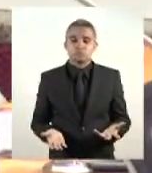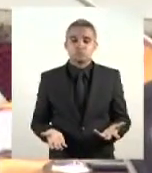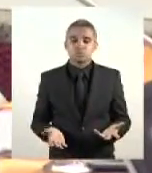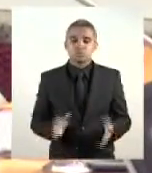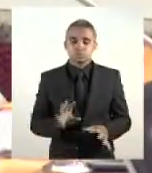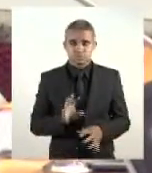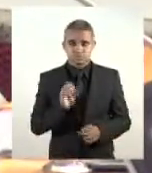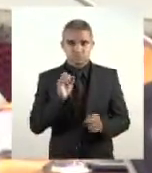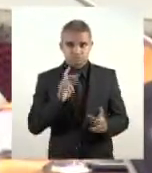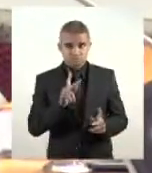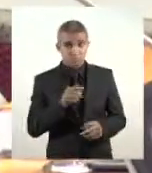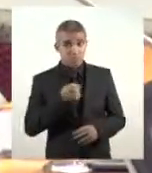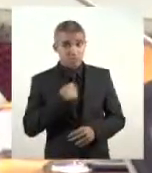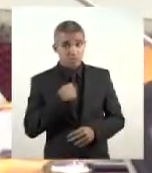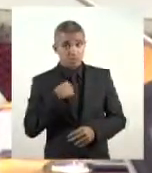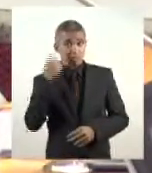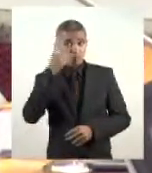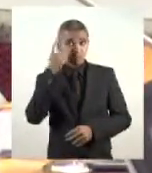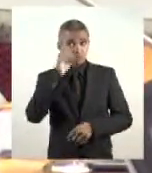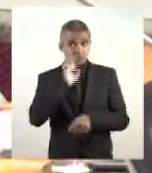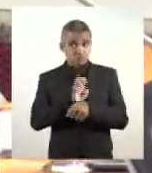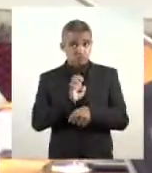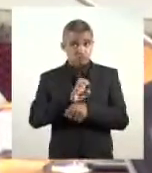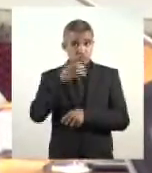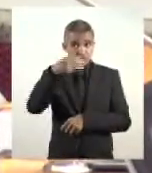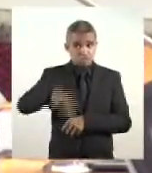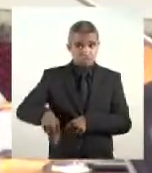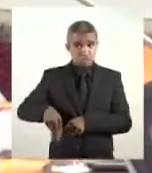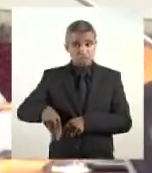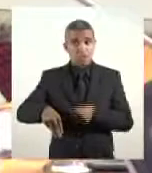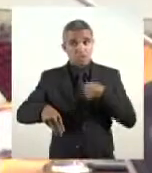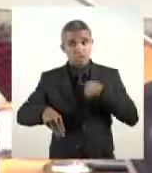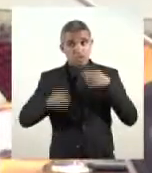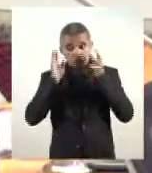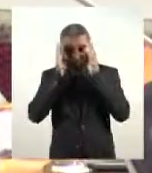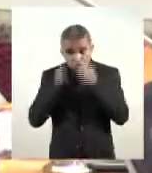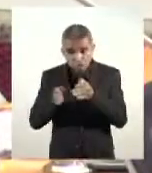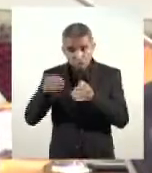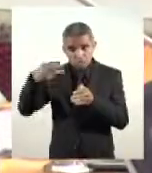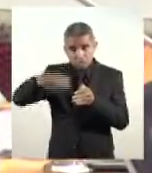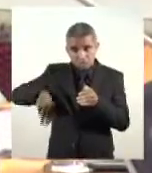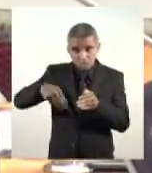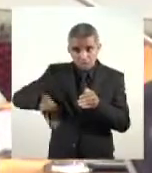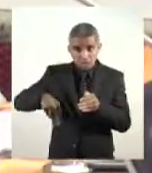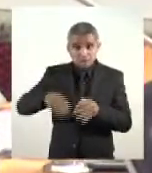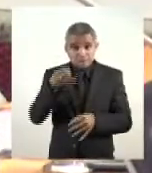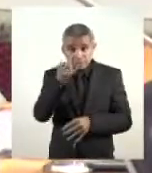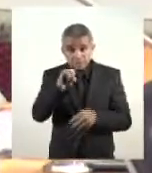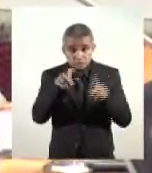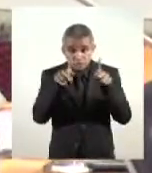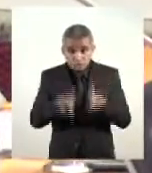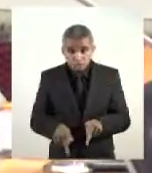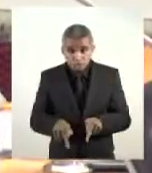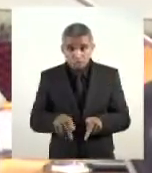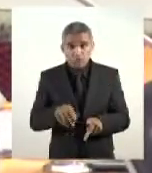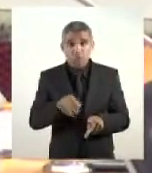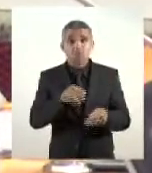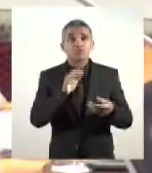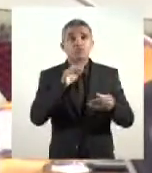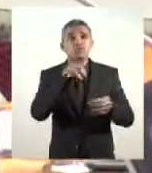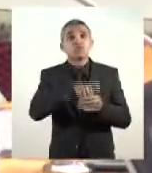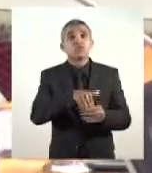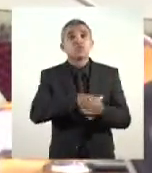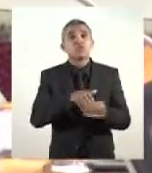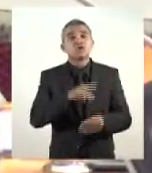eu sou deputado estadual pelo Maranhão. Certo. Eu estou preocupado com o Maranhão. Certo. No dia, se um dia o povo quiser e me colocar na Câmara Federal,